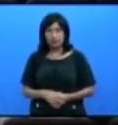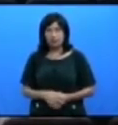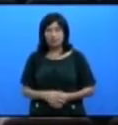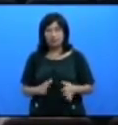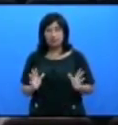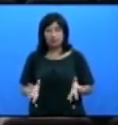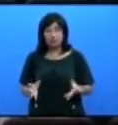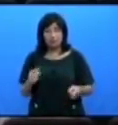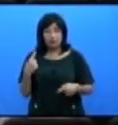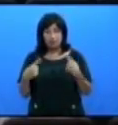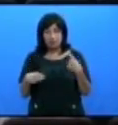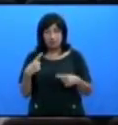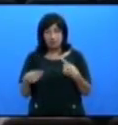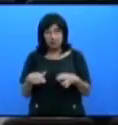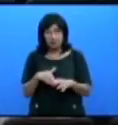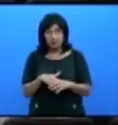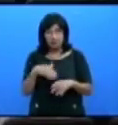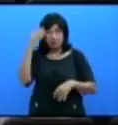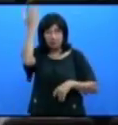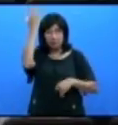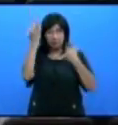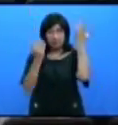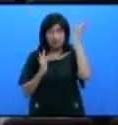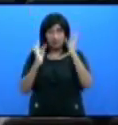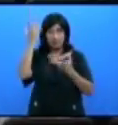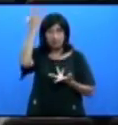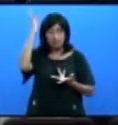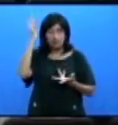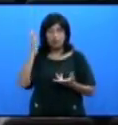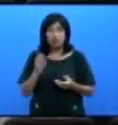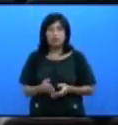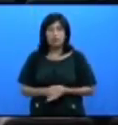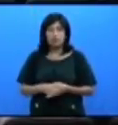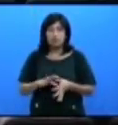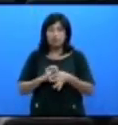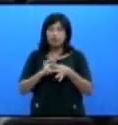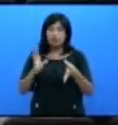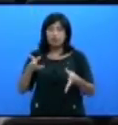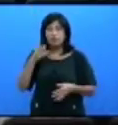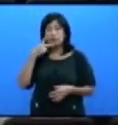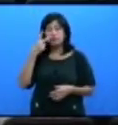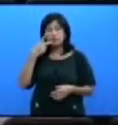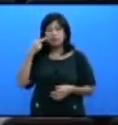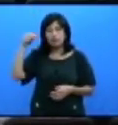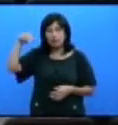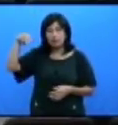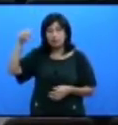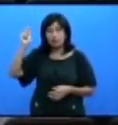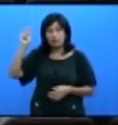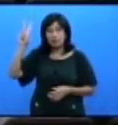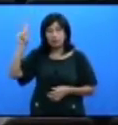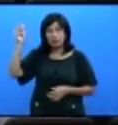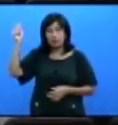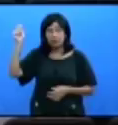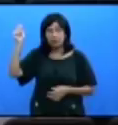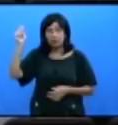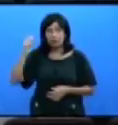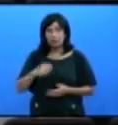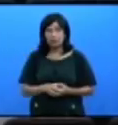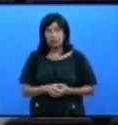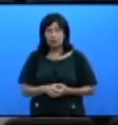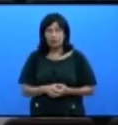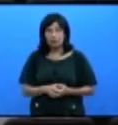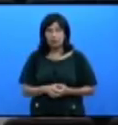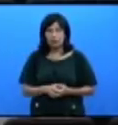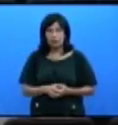Está em discussão o voto de aplauso. Com a palavra, o vereador Dr. Nava. Em dando 19:35, nós vamos